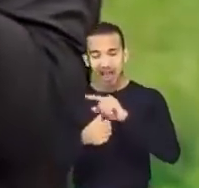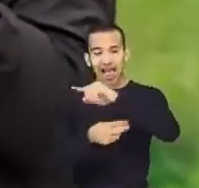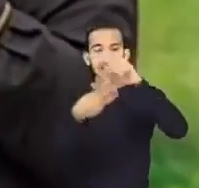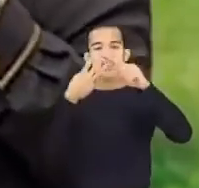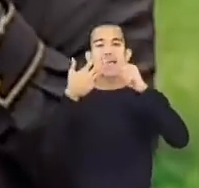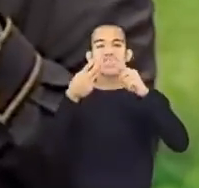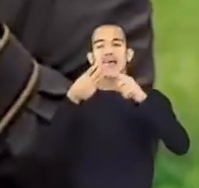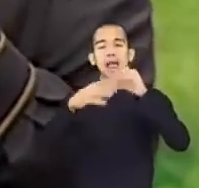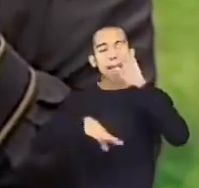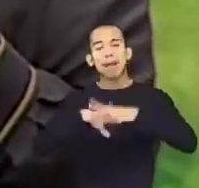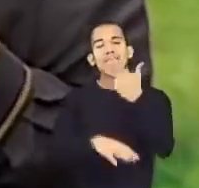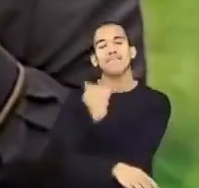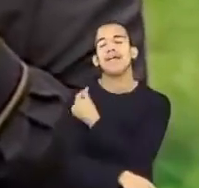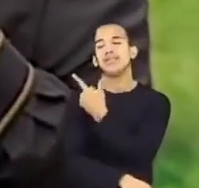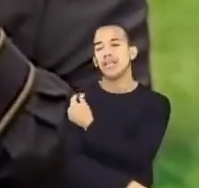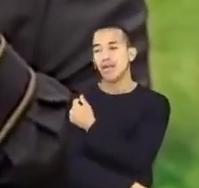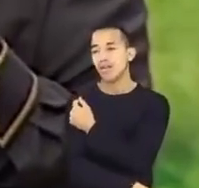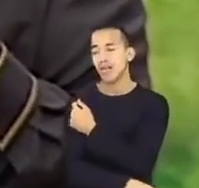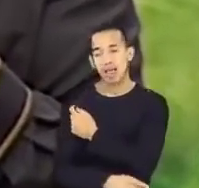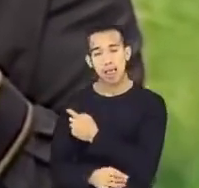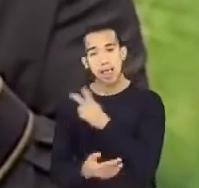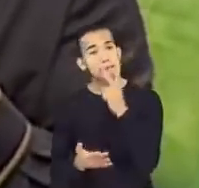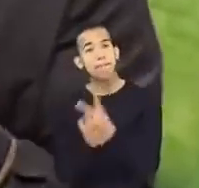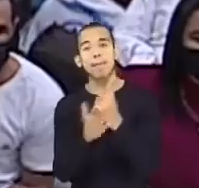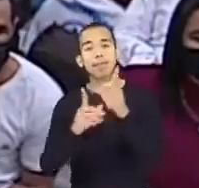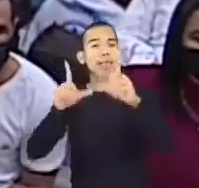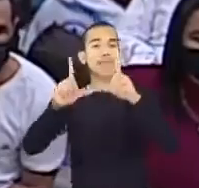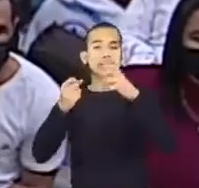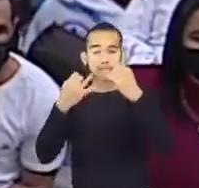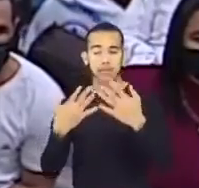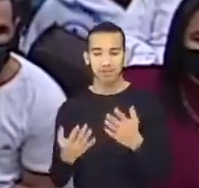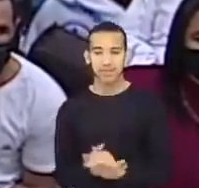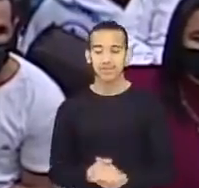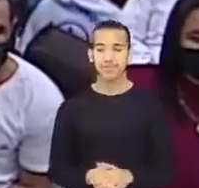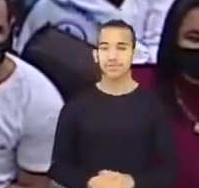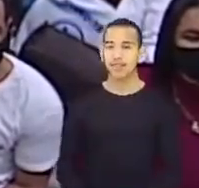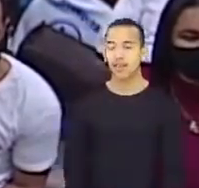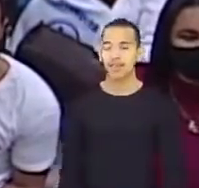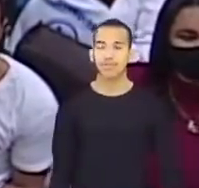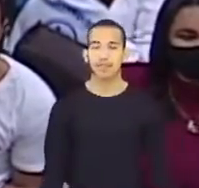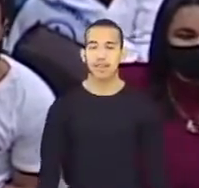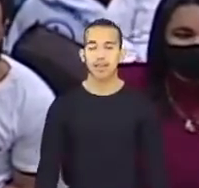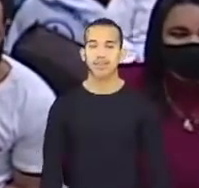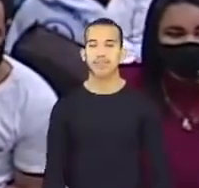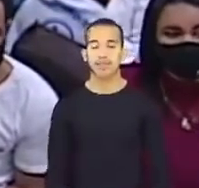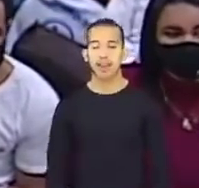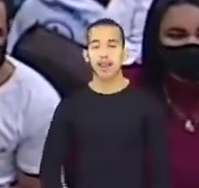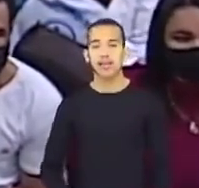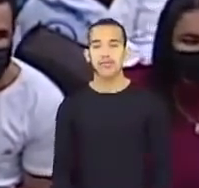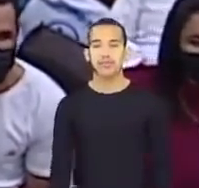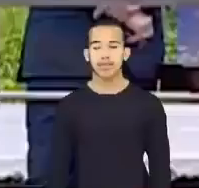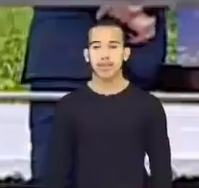como que mais vacinou. Ela mesmo falando, quem viu isso aí? Então, aí ela disse assim,